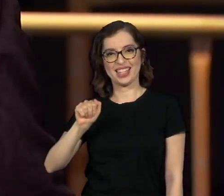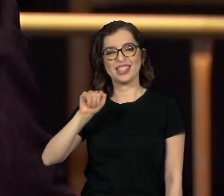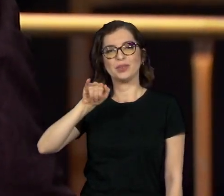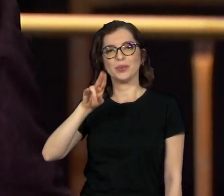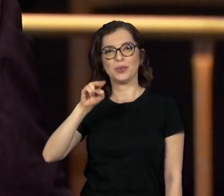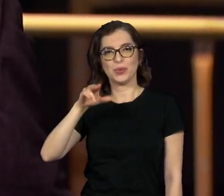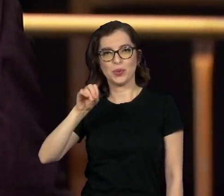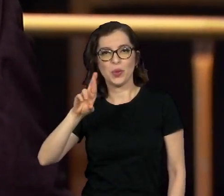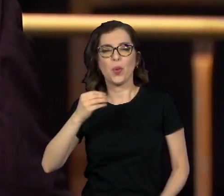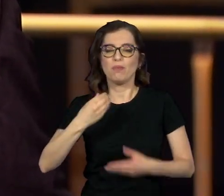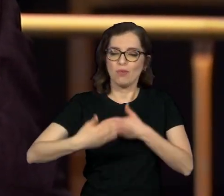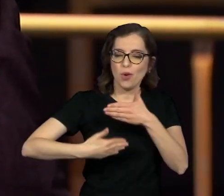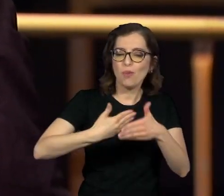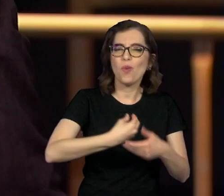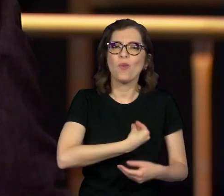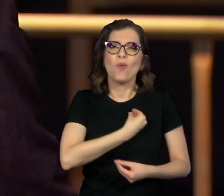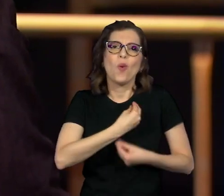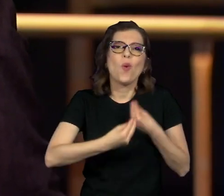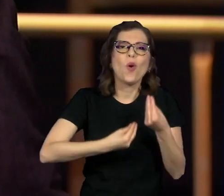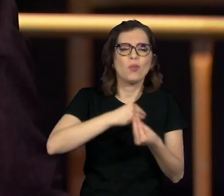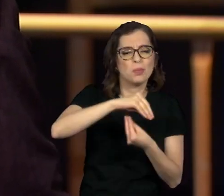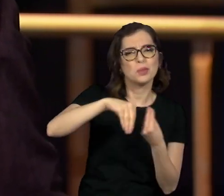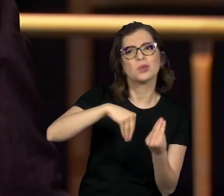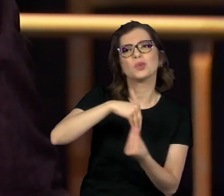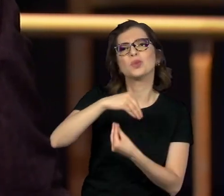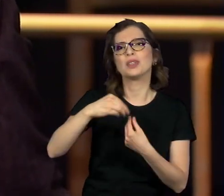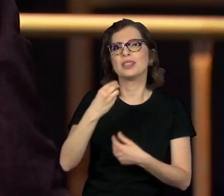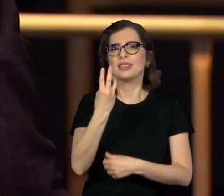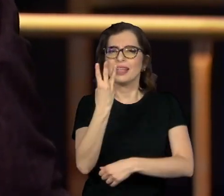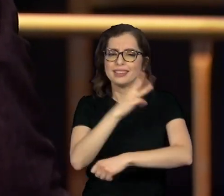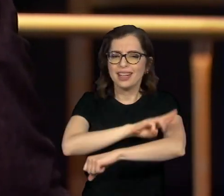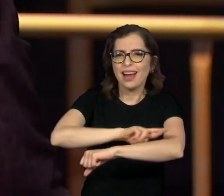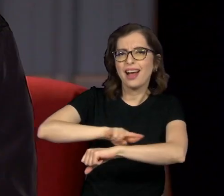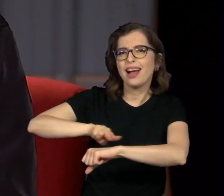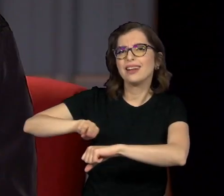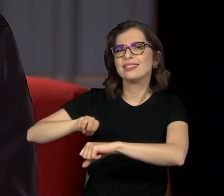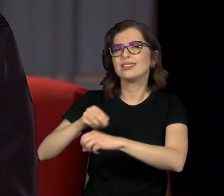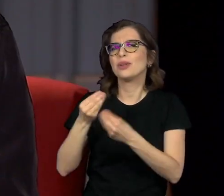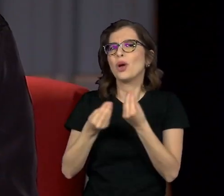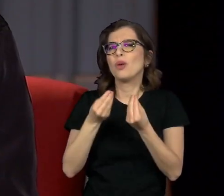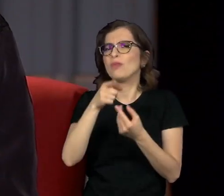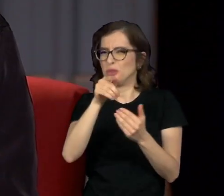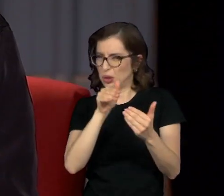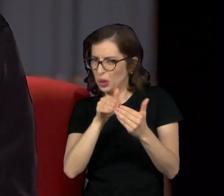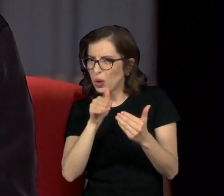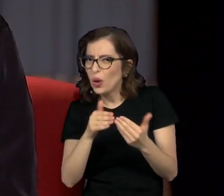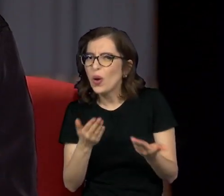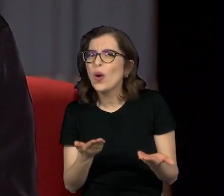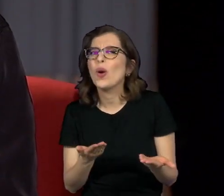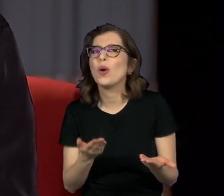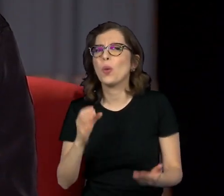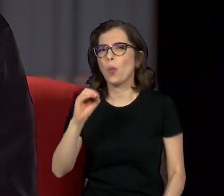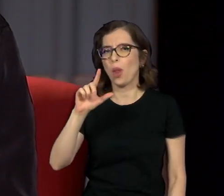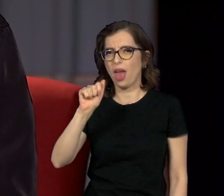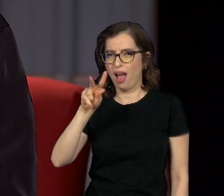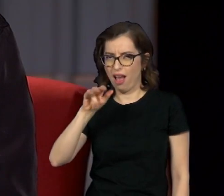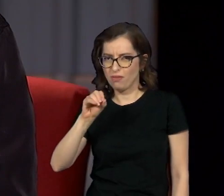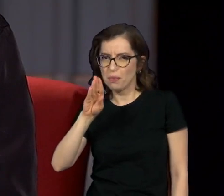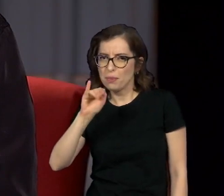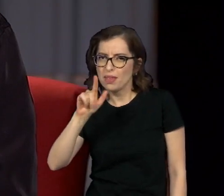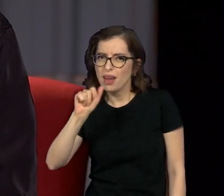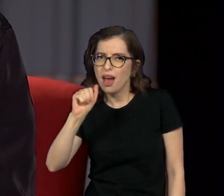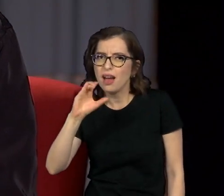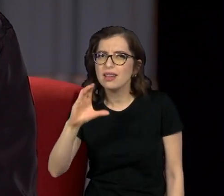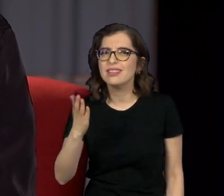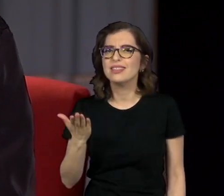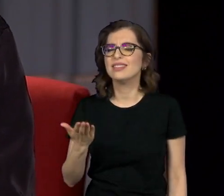você concorda com o Bilac nessa parte aí das 3 raças tristes? Acho que foi um encontro que